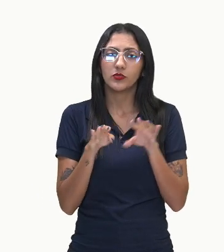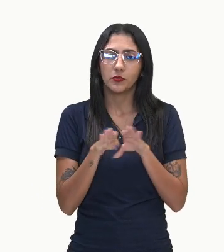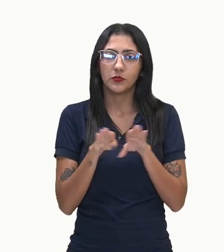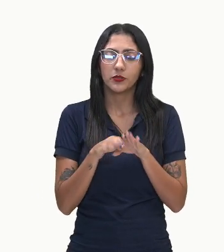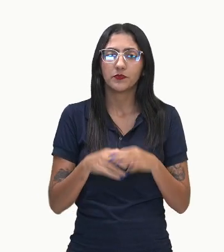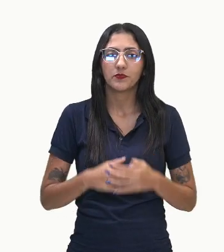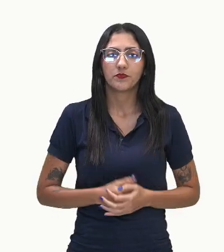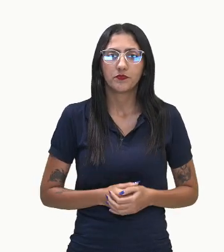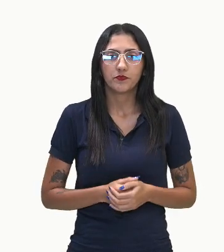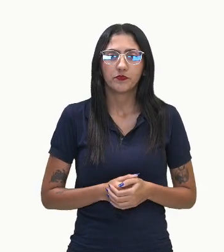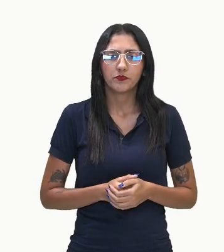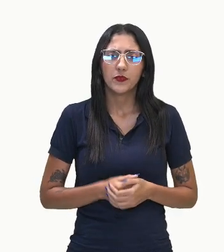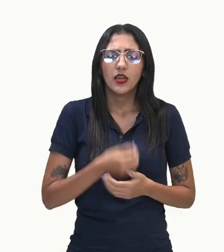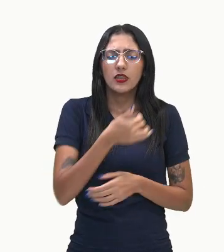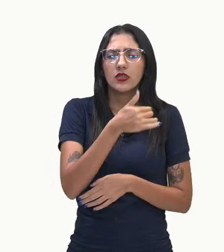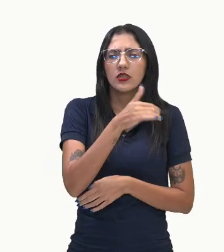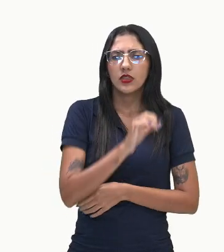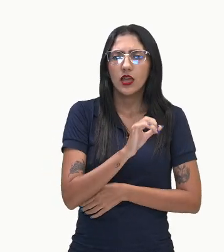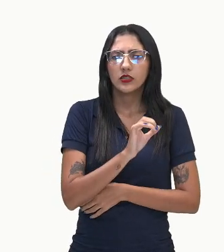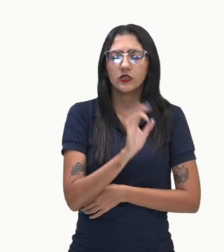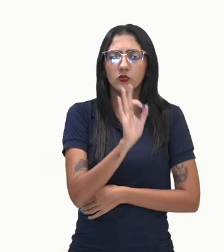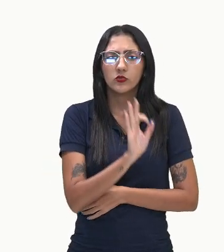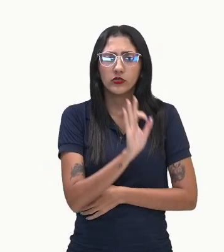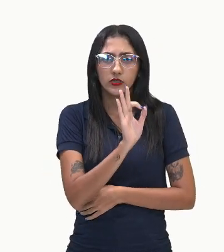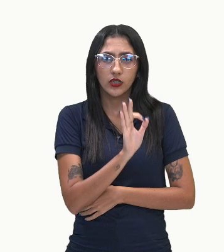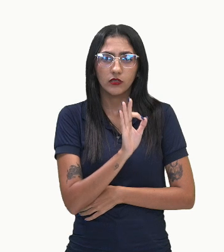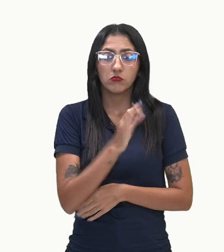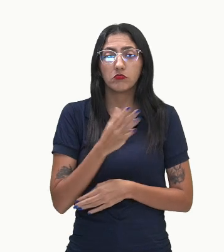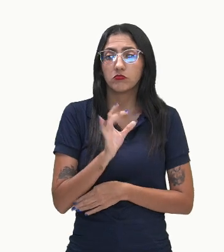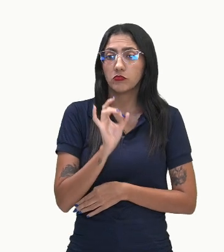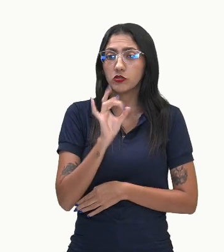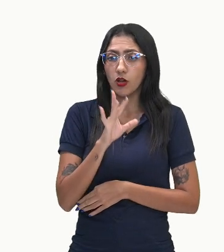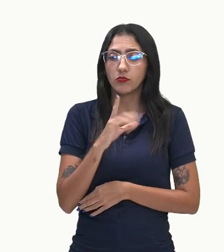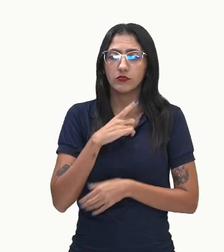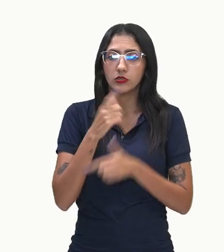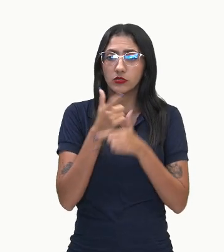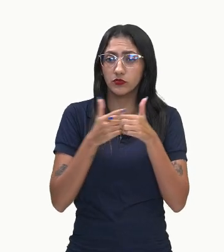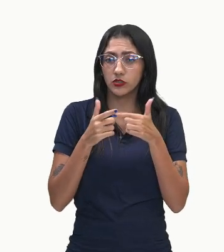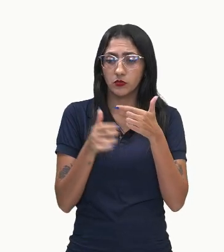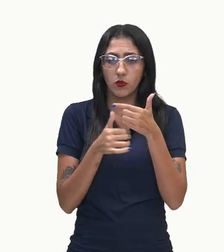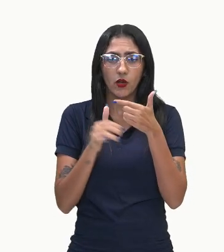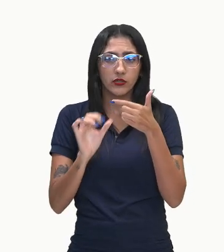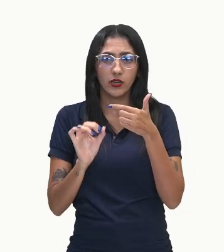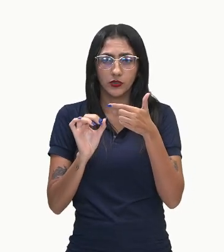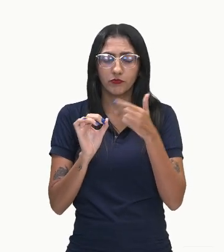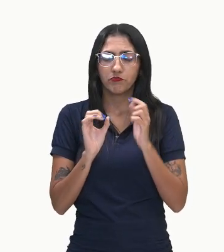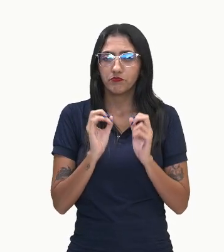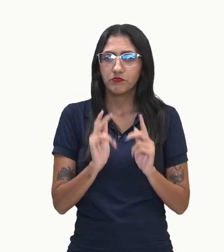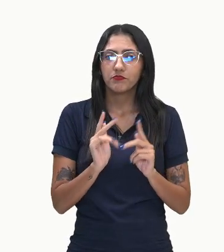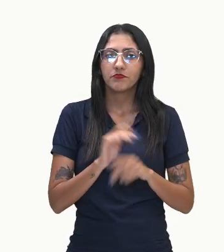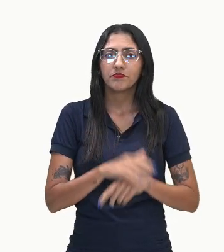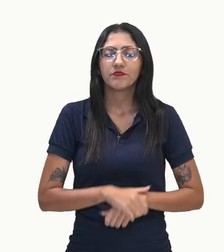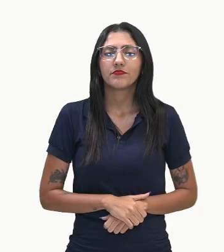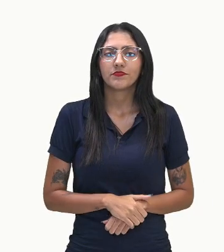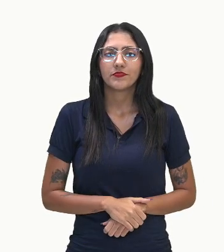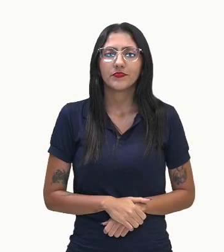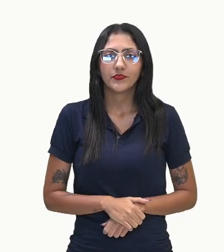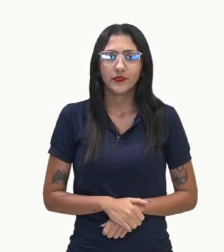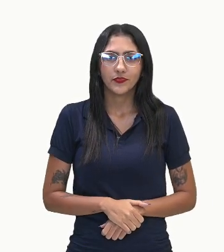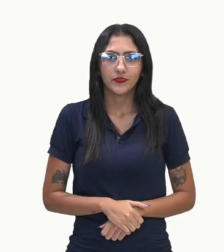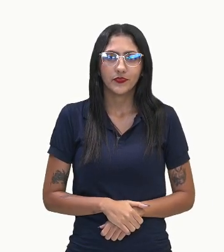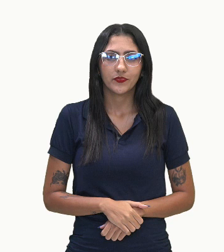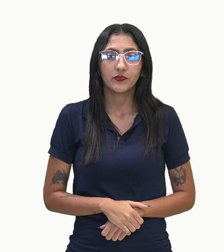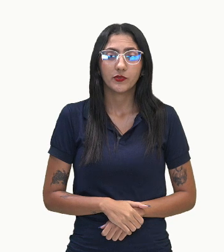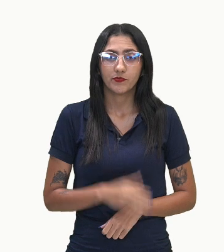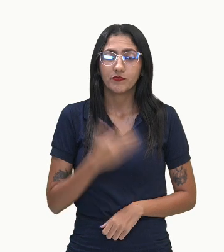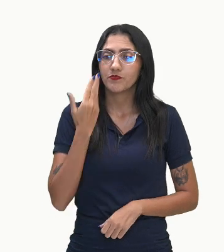E quando eu penso em 10%, eu vou apenas dividir o todo por 10. Beleza? Tudo bem? Então,